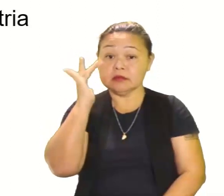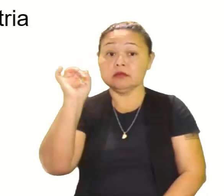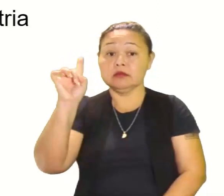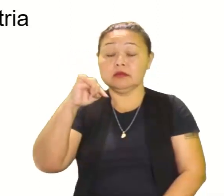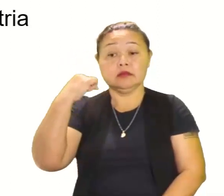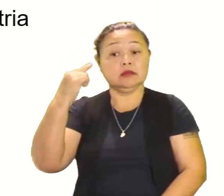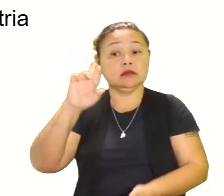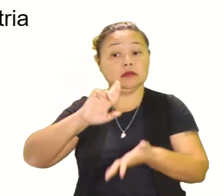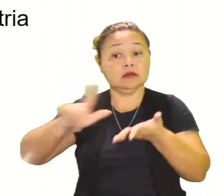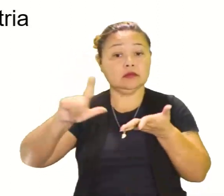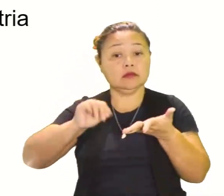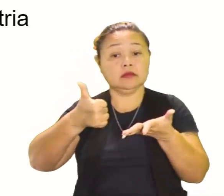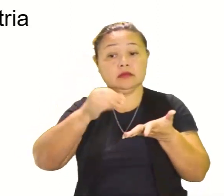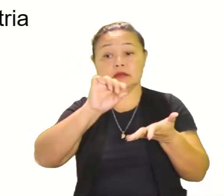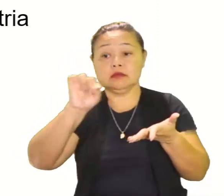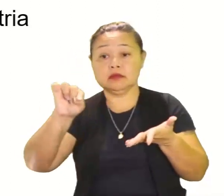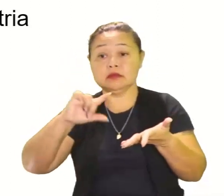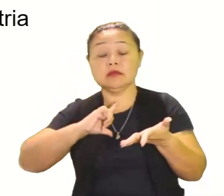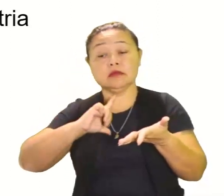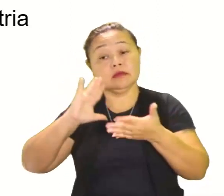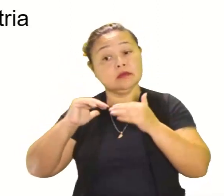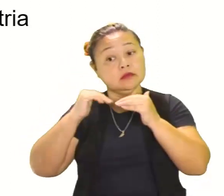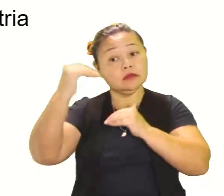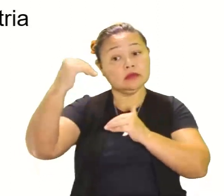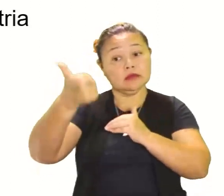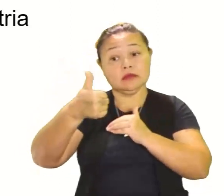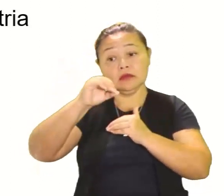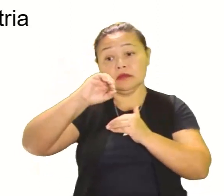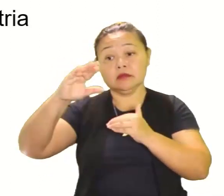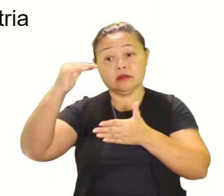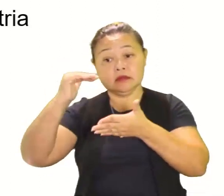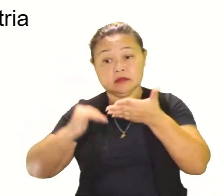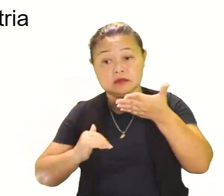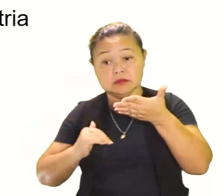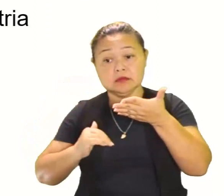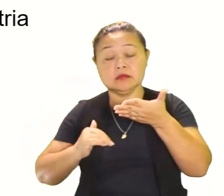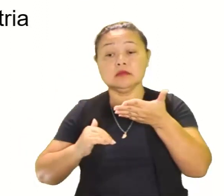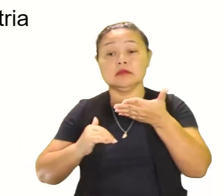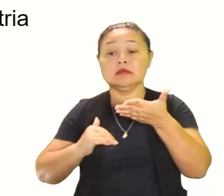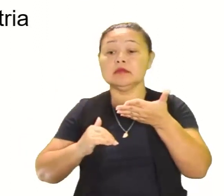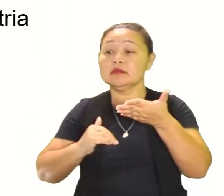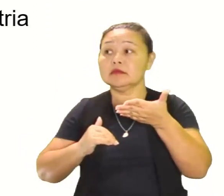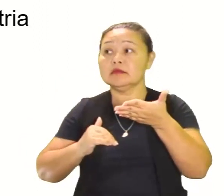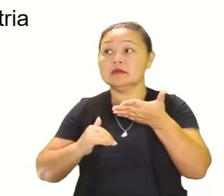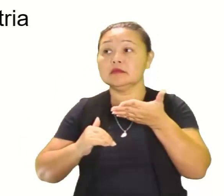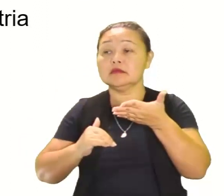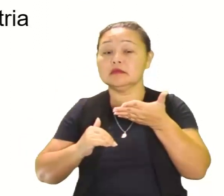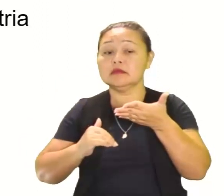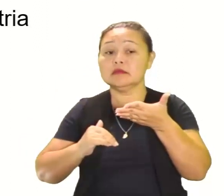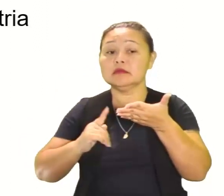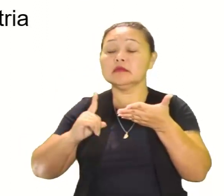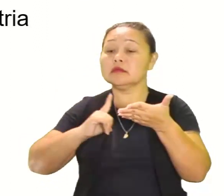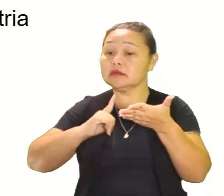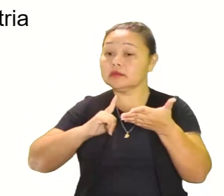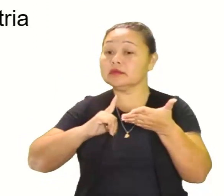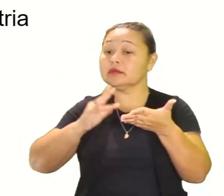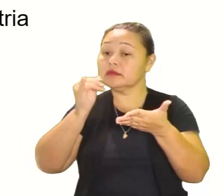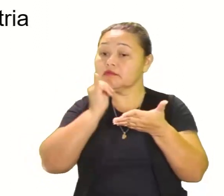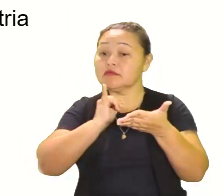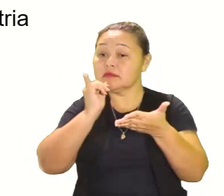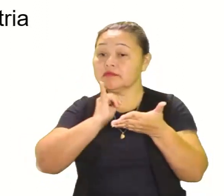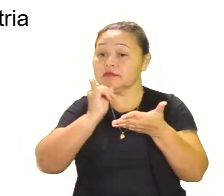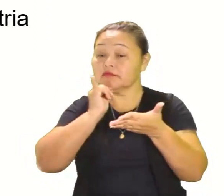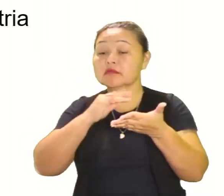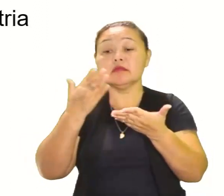se a diferença de 100 mil foi a mais ou a menos. Então, da mesma forma do exemplo